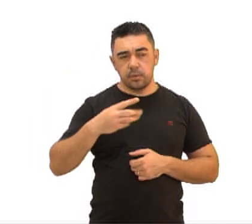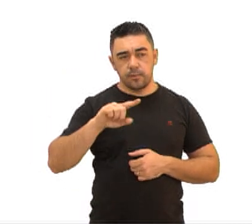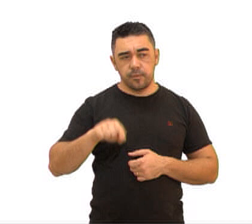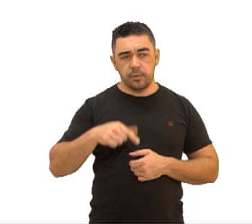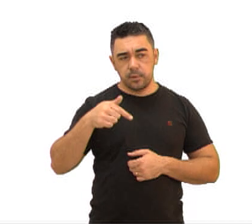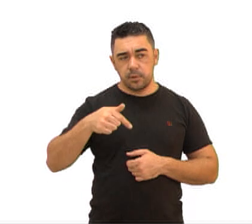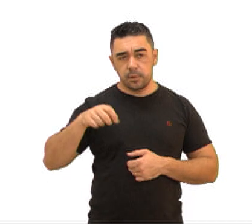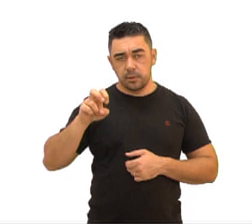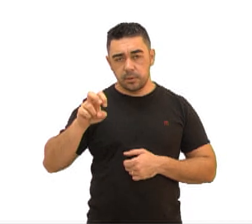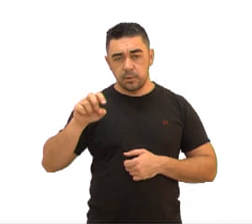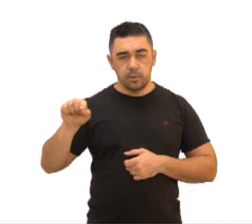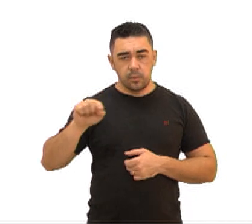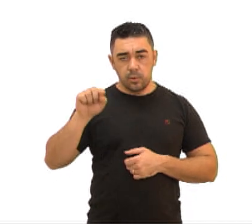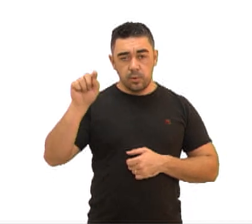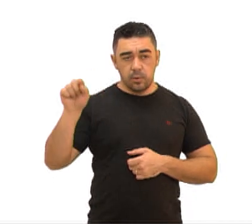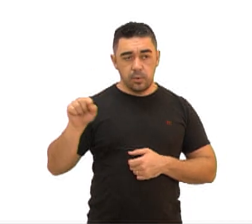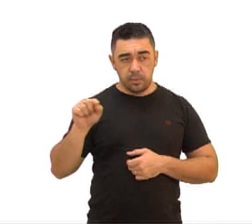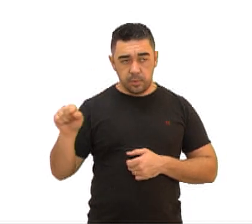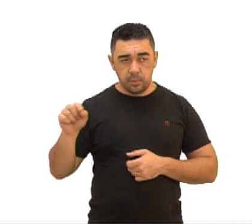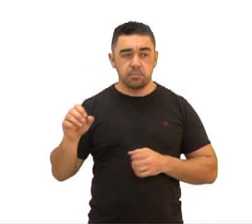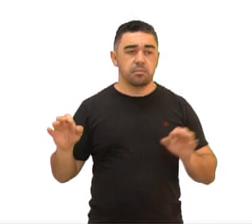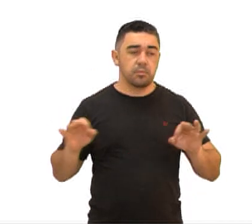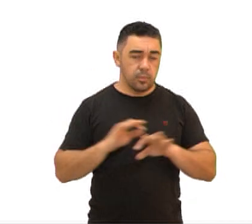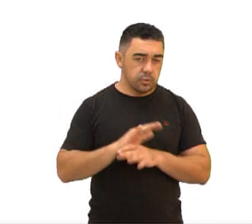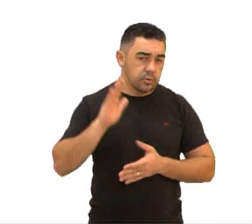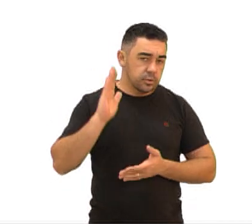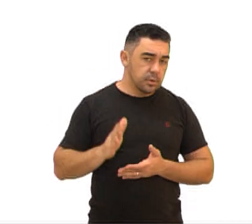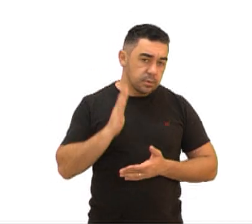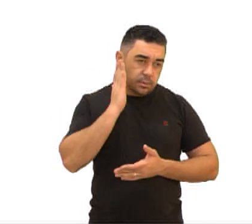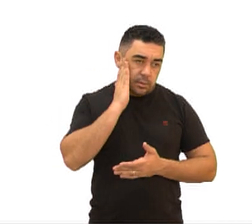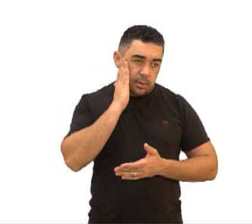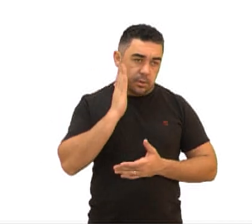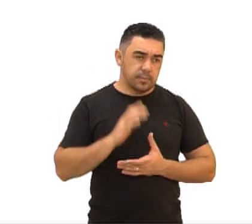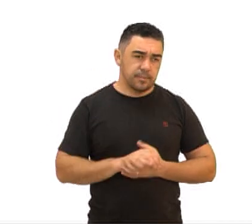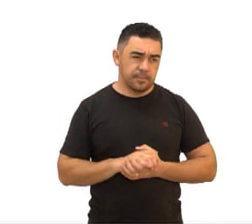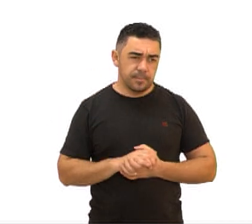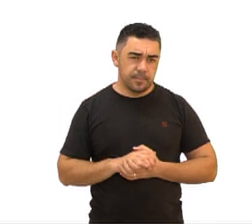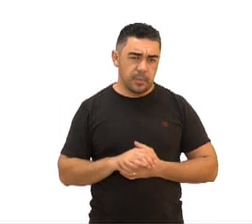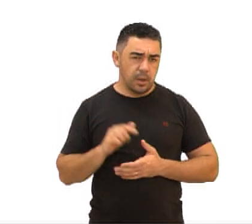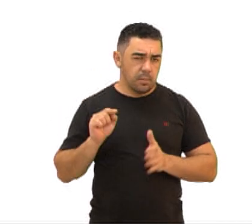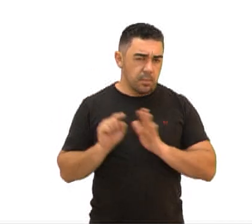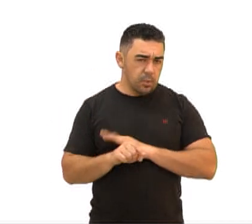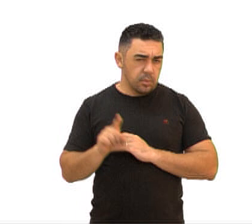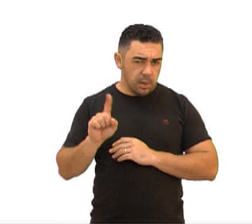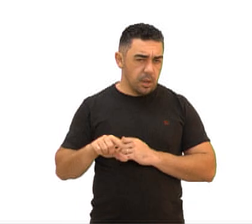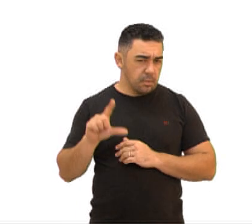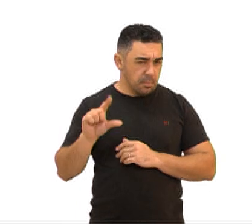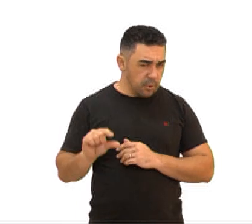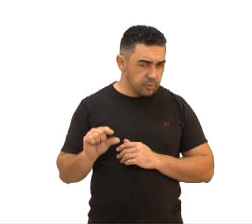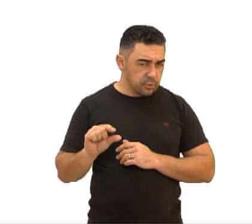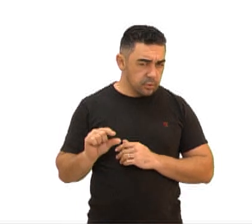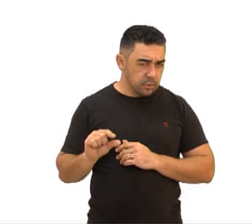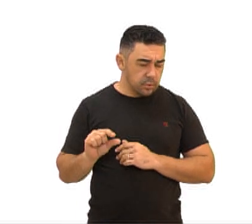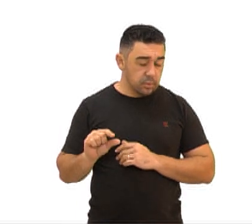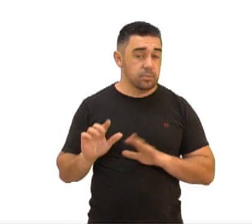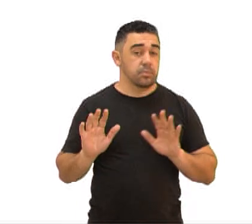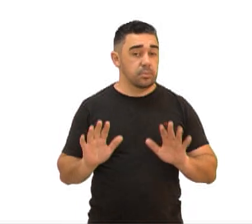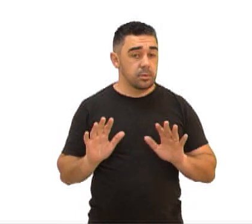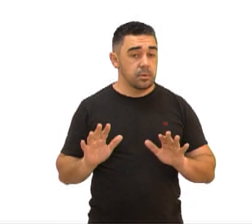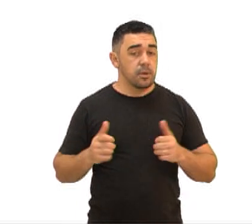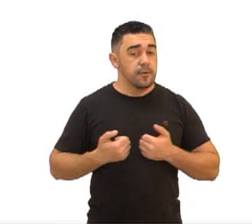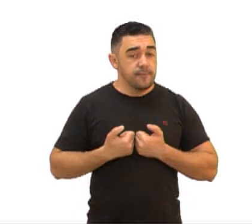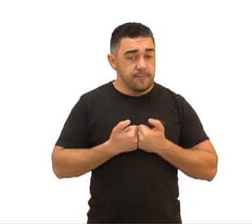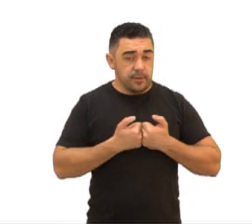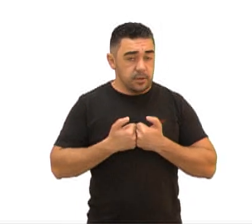13,75 ohms. Pronto, descobri essa resistência. Pessoal, essa resistência é baixa? Você tem que ter noção, física tem que te